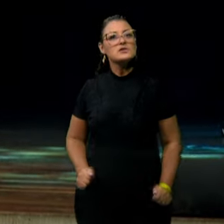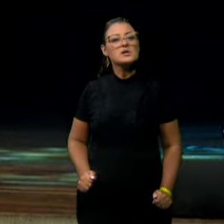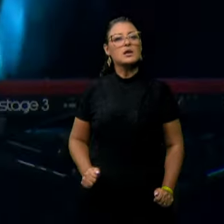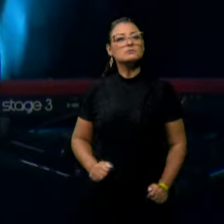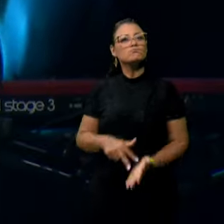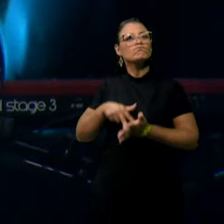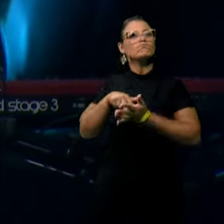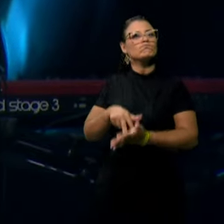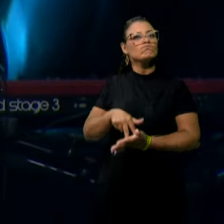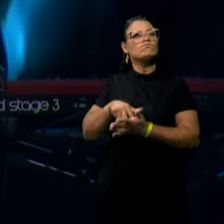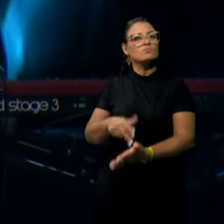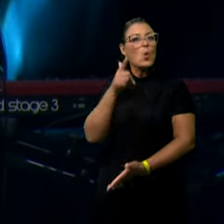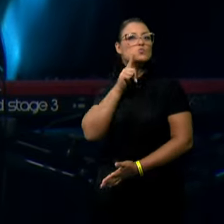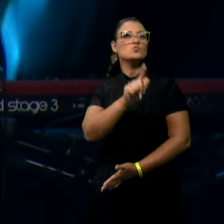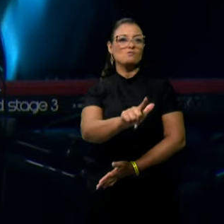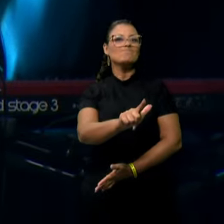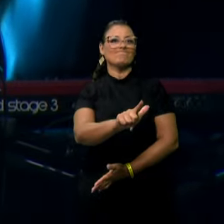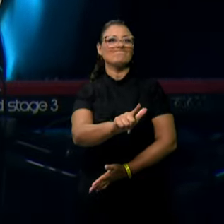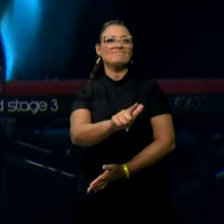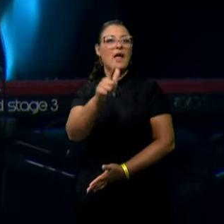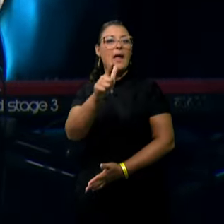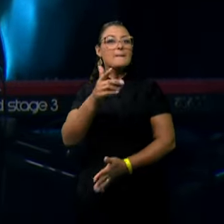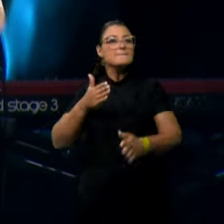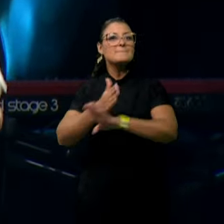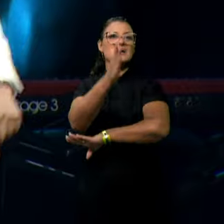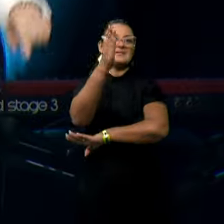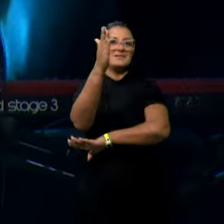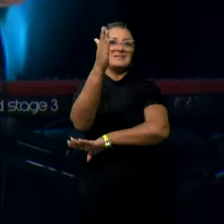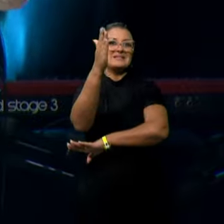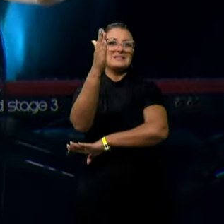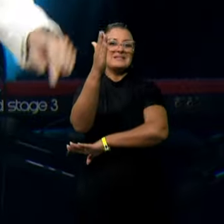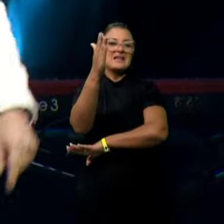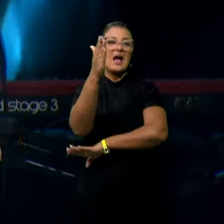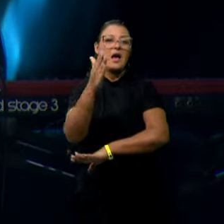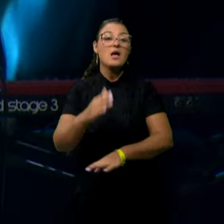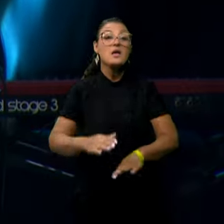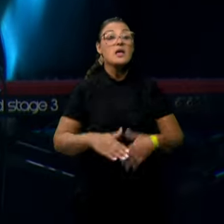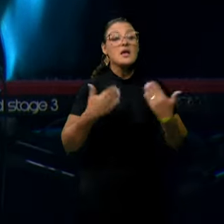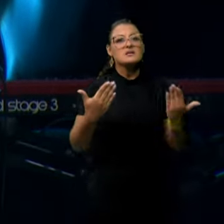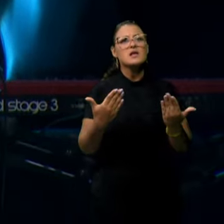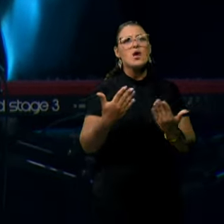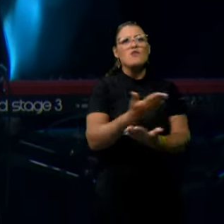Nações e muito de vocês pastores ministros empresários